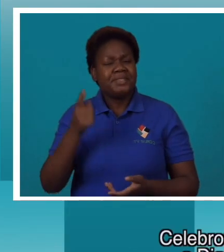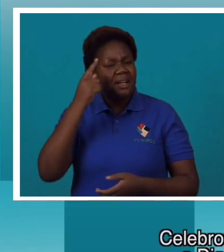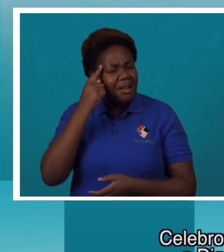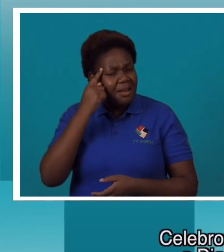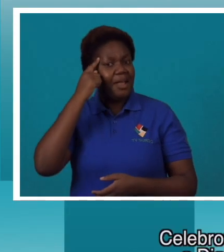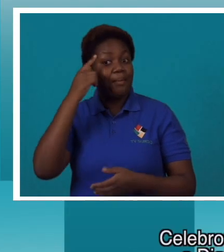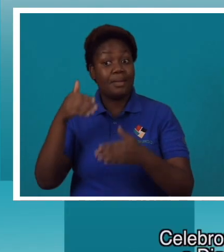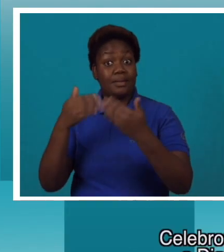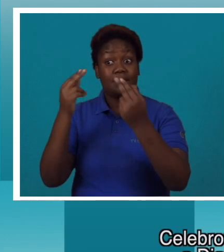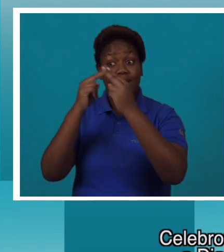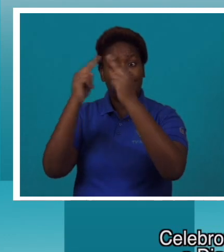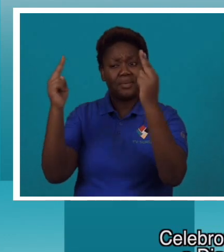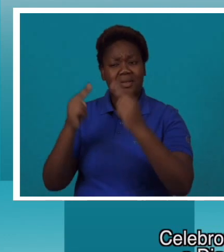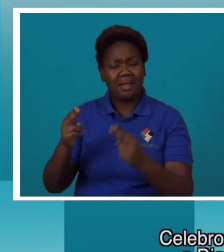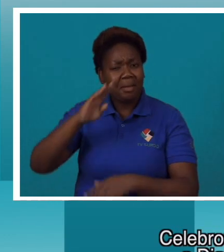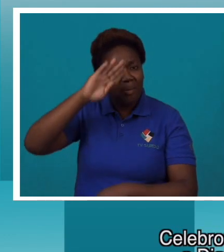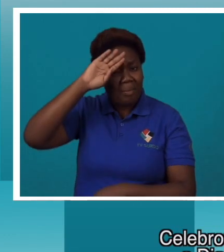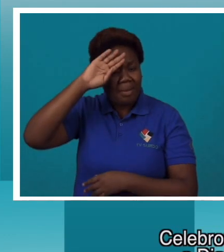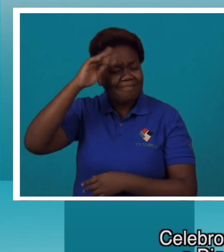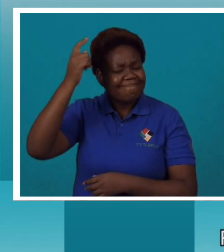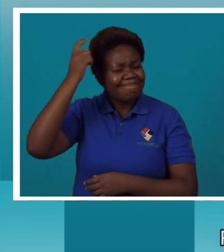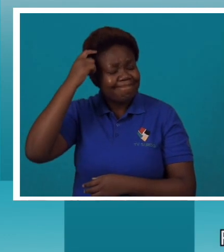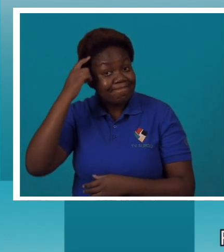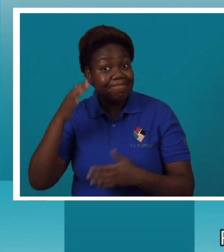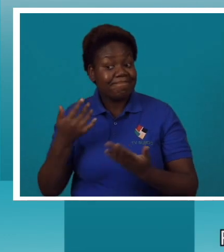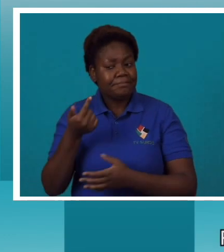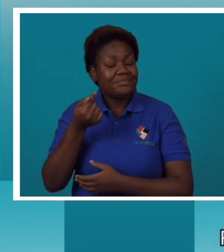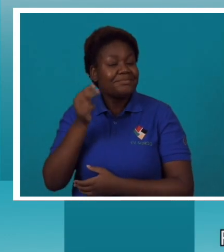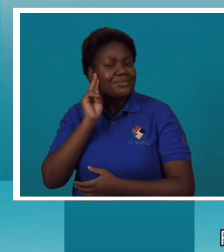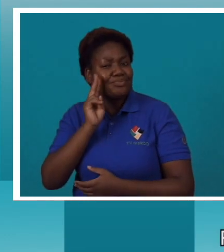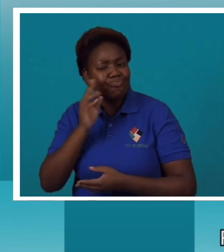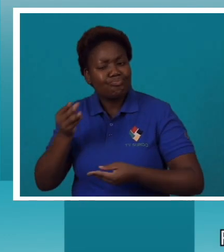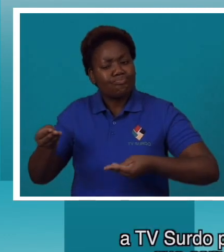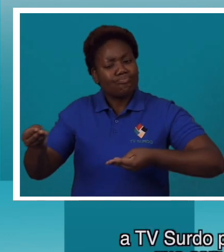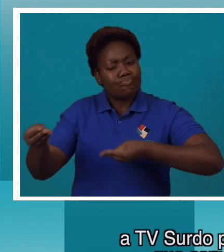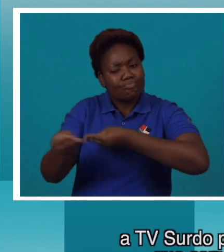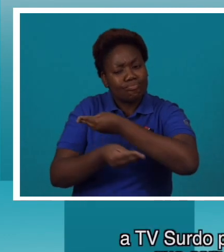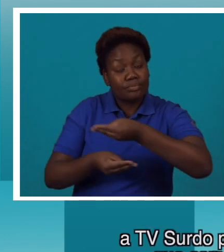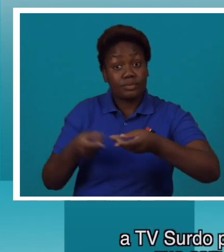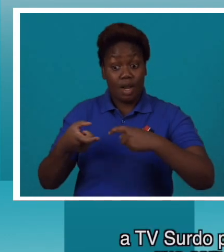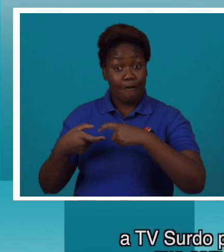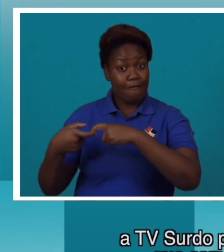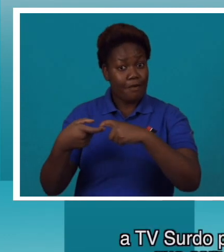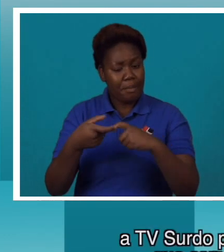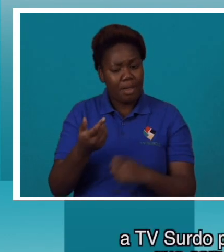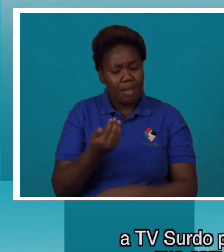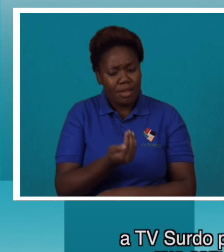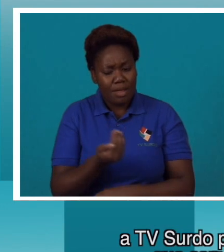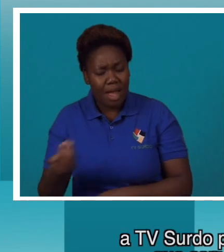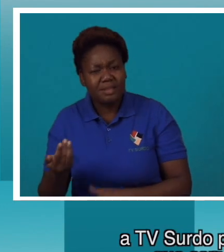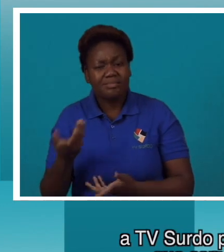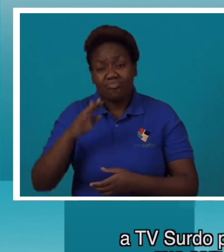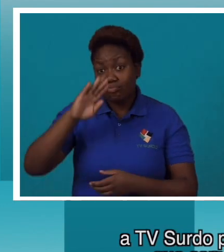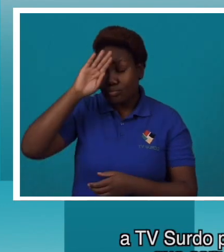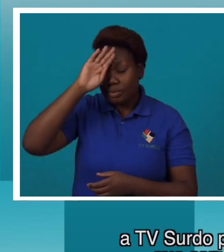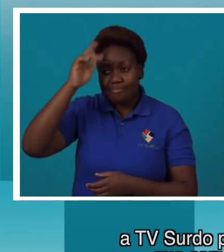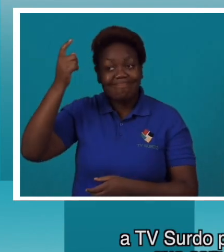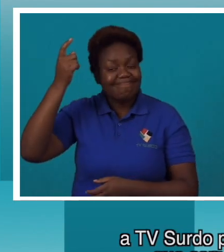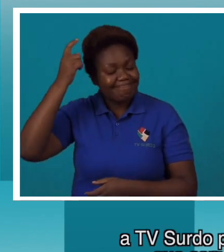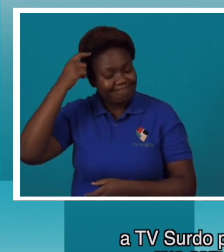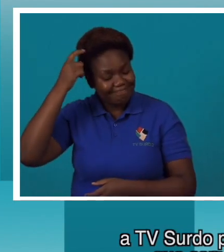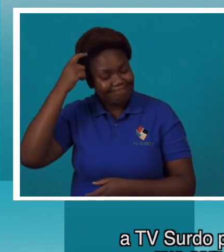curso o Dia Internacional do Autista. Para lembrar a data a TV surdo partilha o cotidiano das